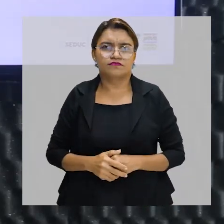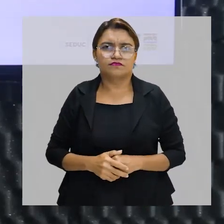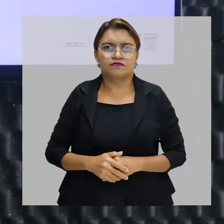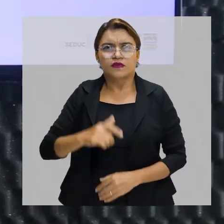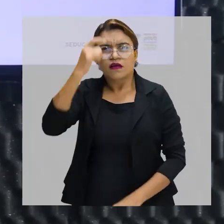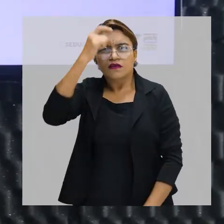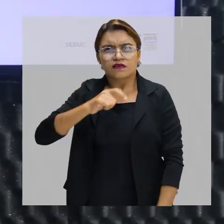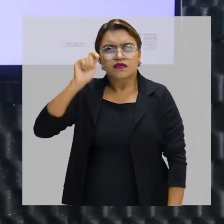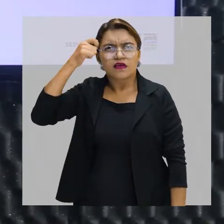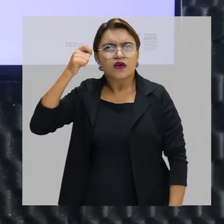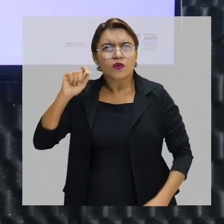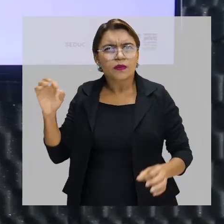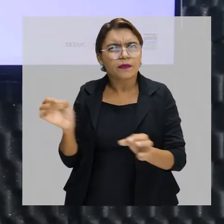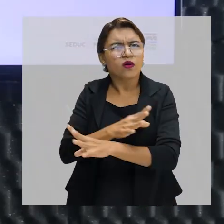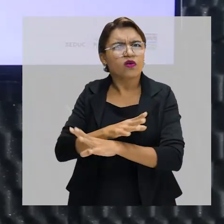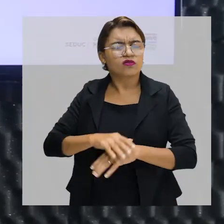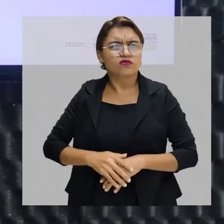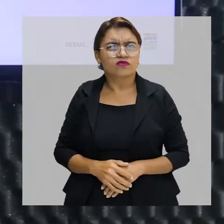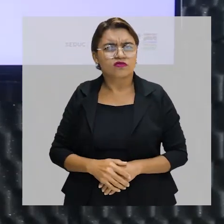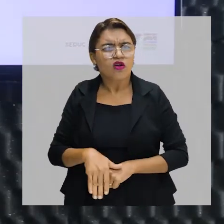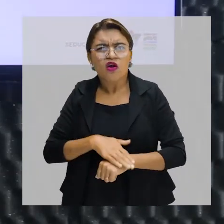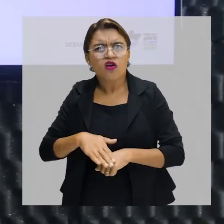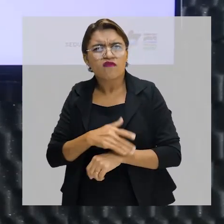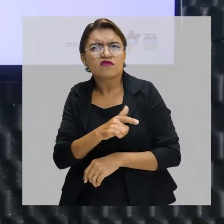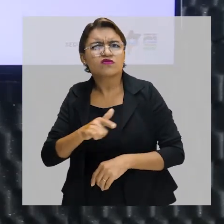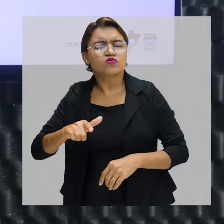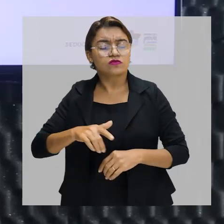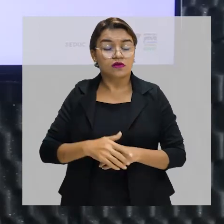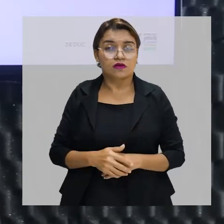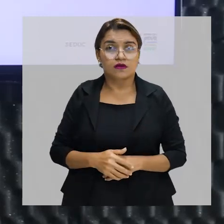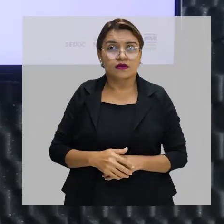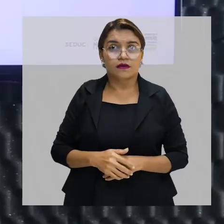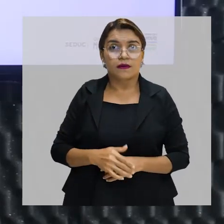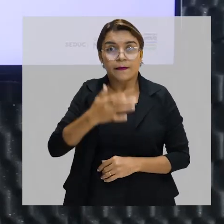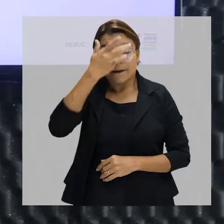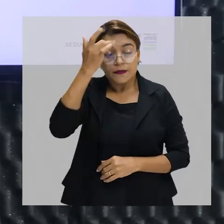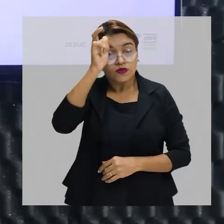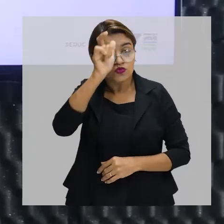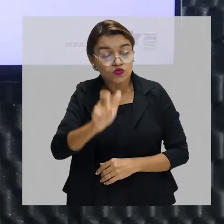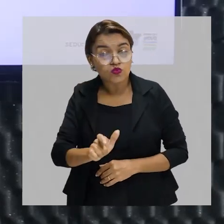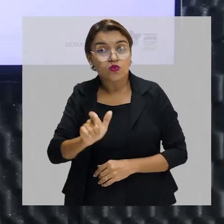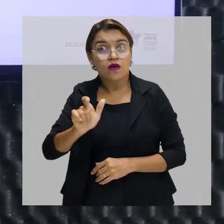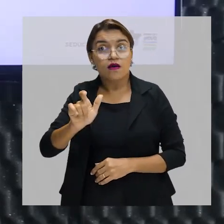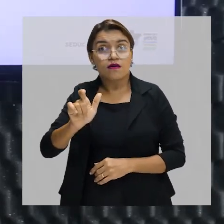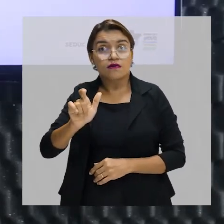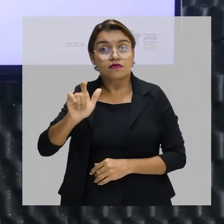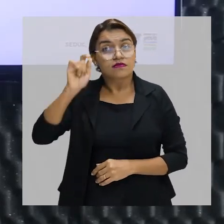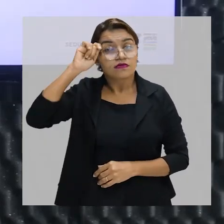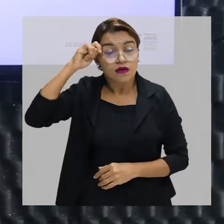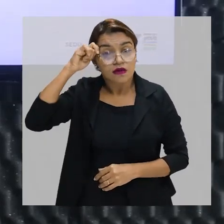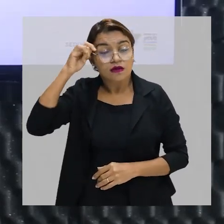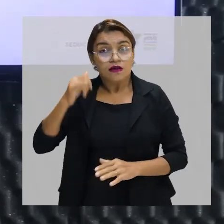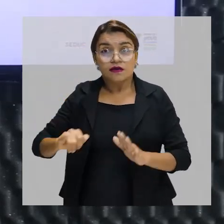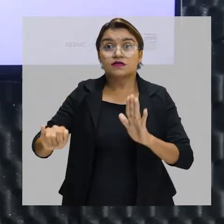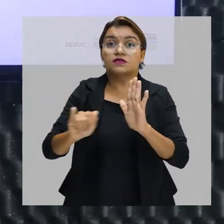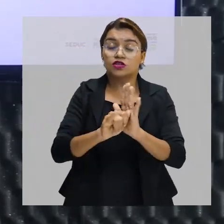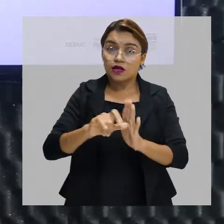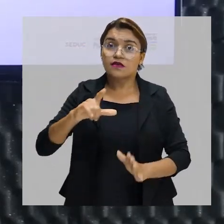e pronto? Sem conversa. A pessoa é negra, tem a sua identidade,